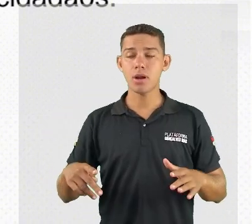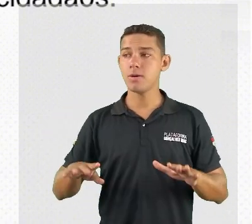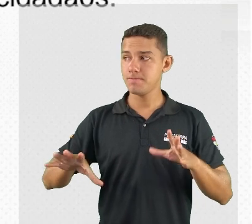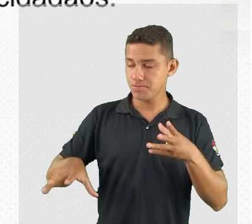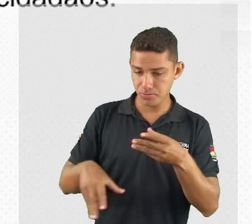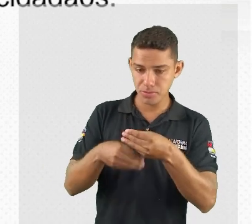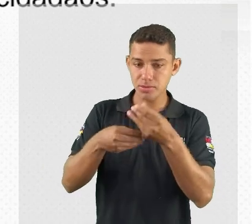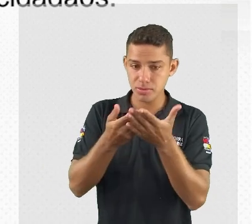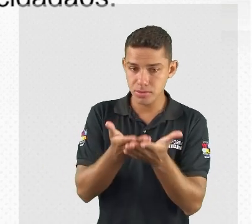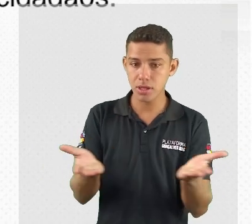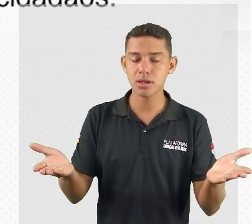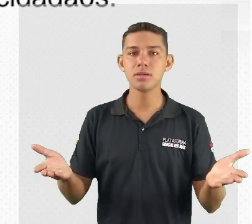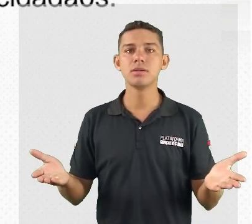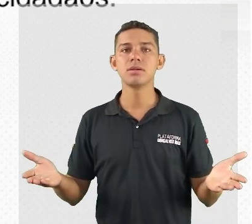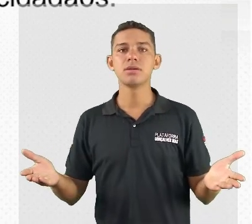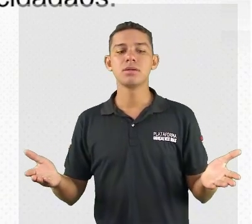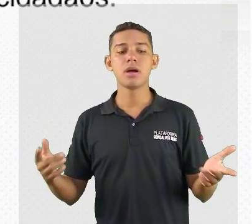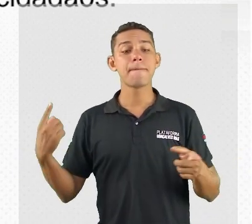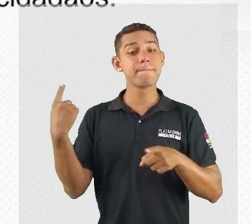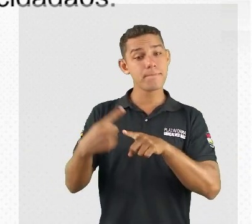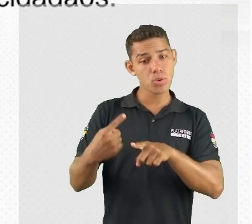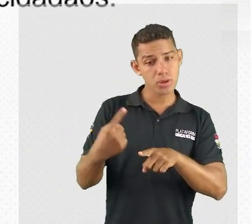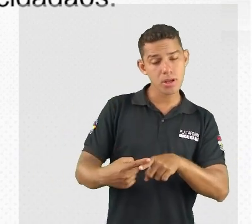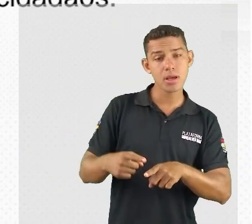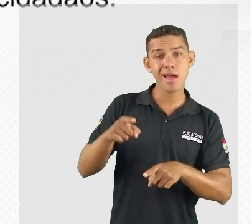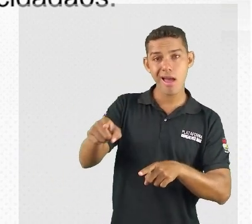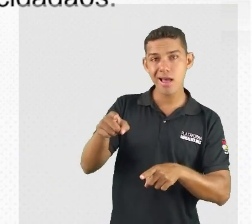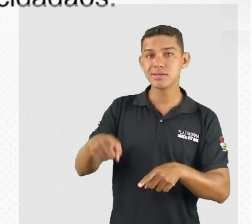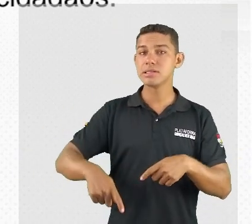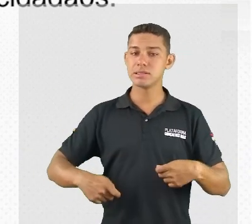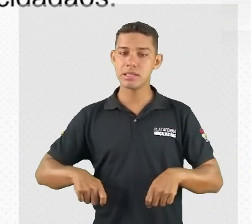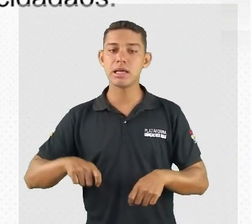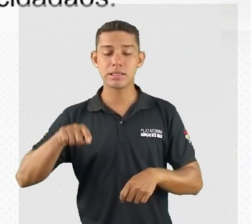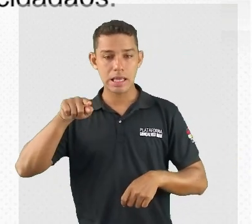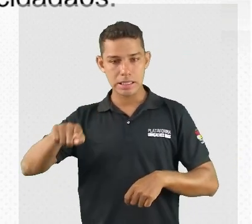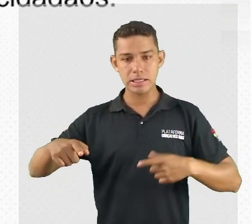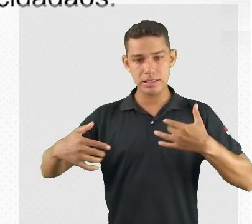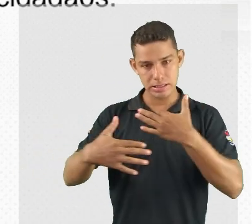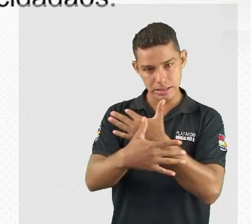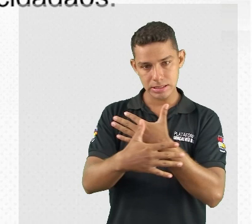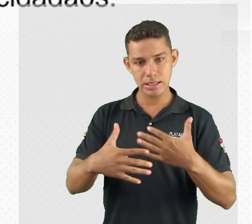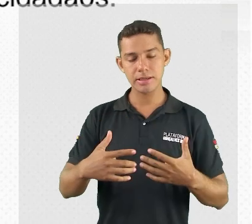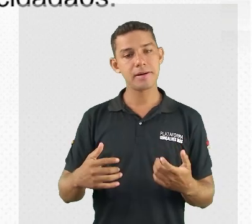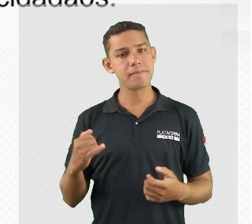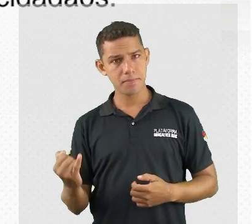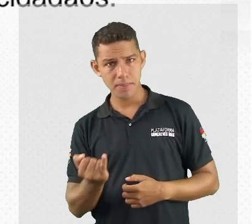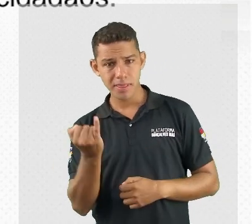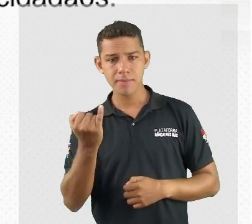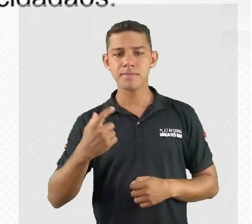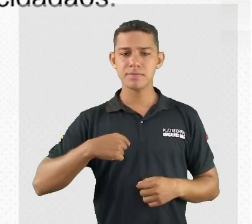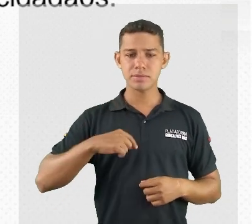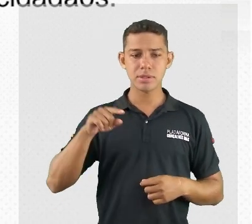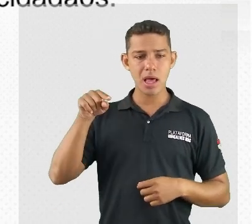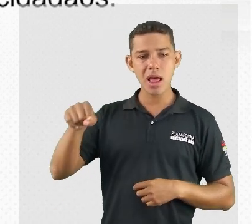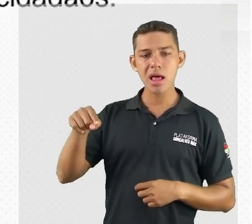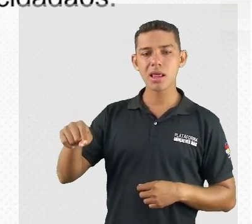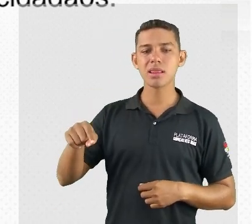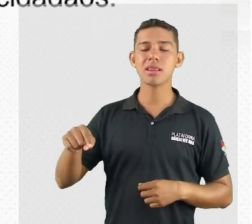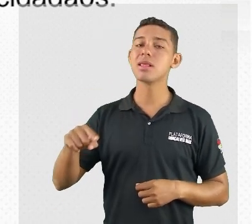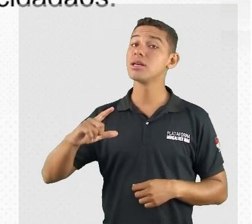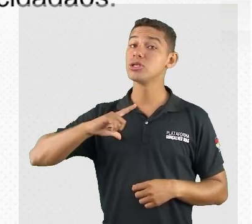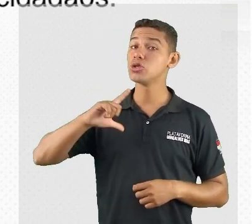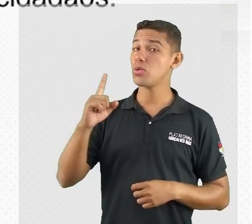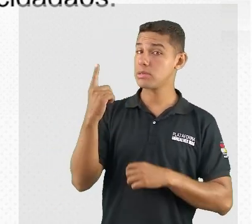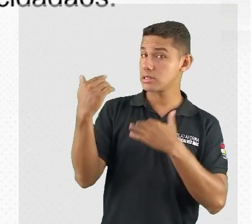em si mesma dela. Porque nessa cidade ideal, né, ela deve ser autárquica, porque só